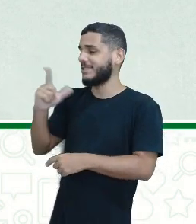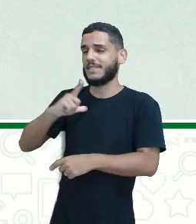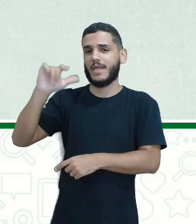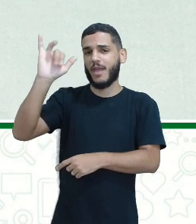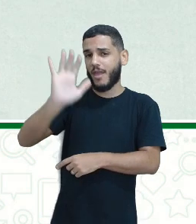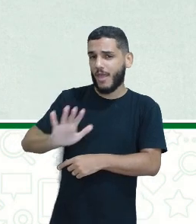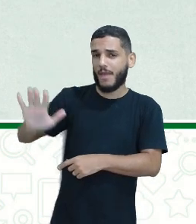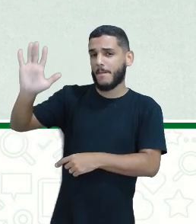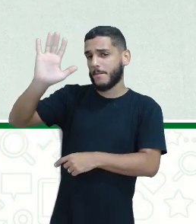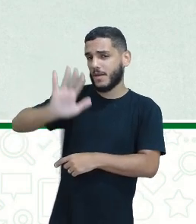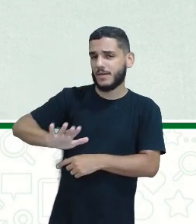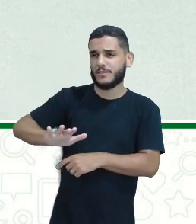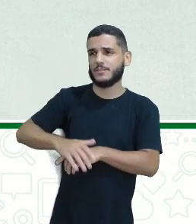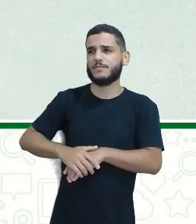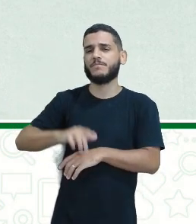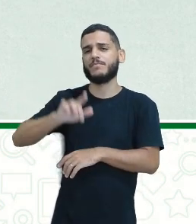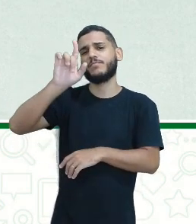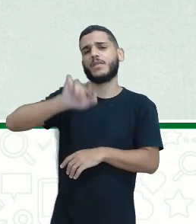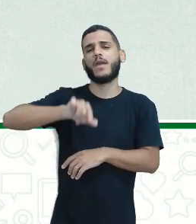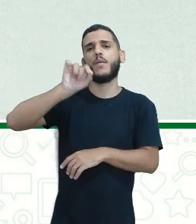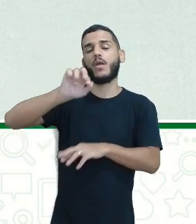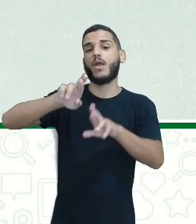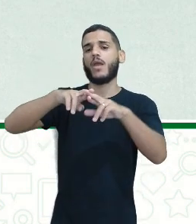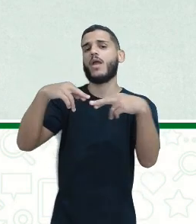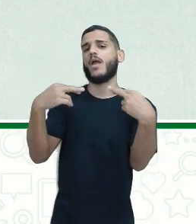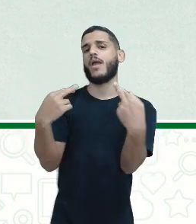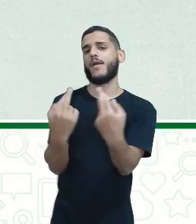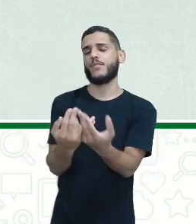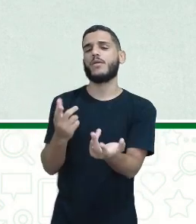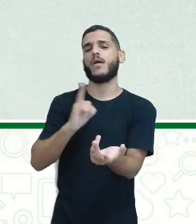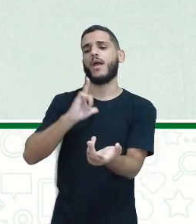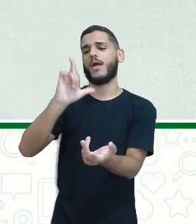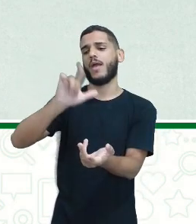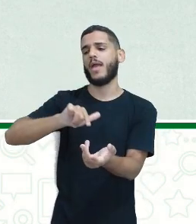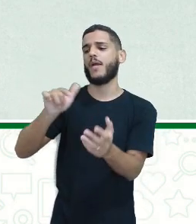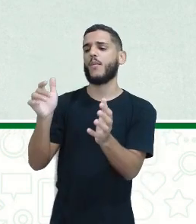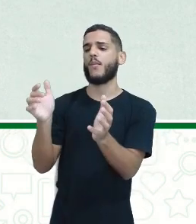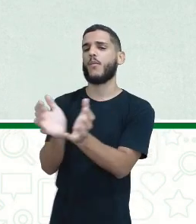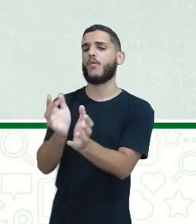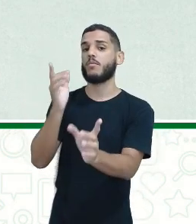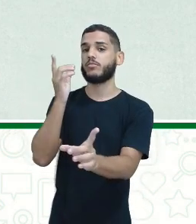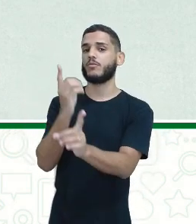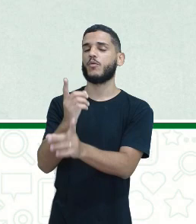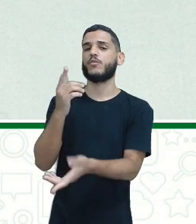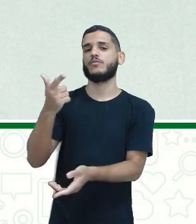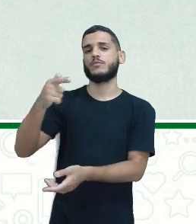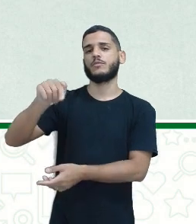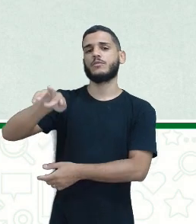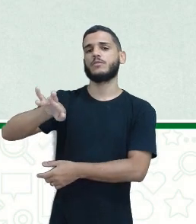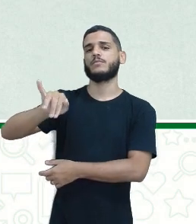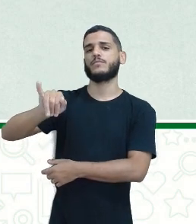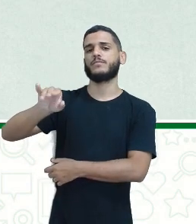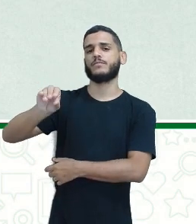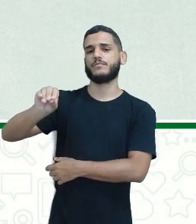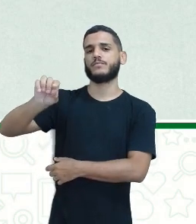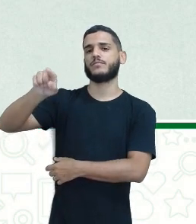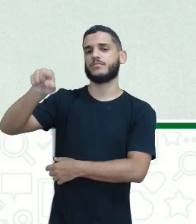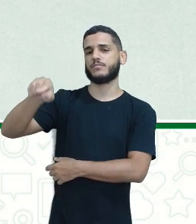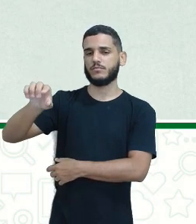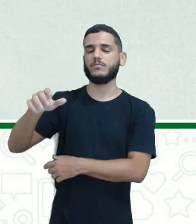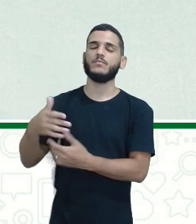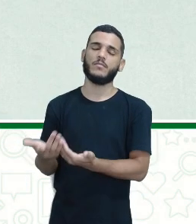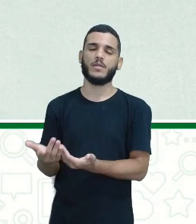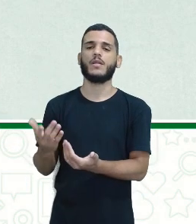imagem é uma reunião, é um grupo, é um encontro de griots, que aconteceu